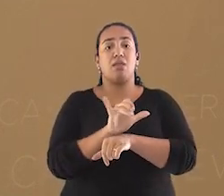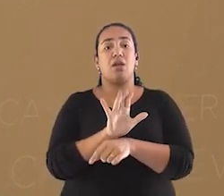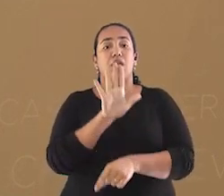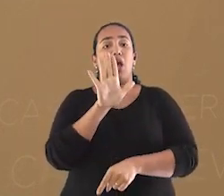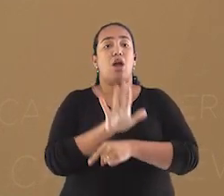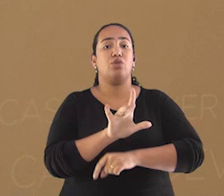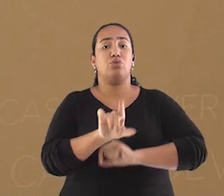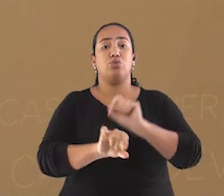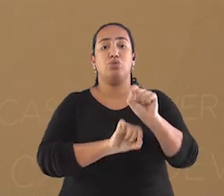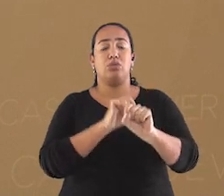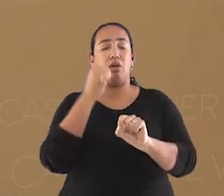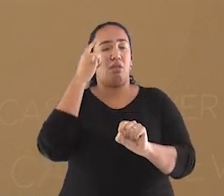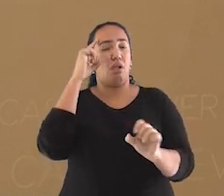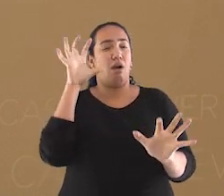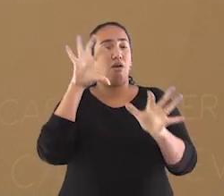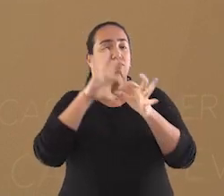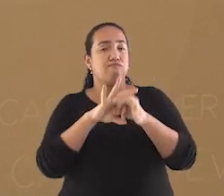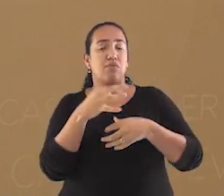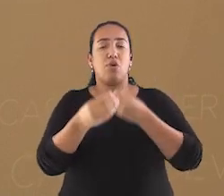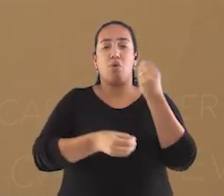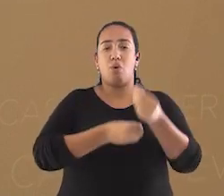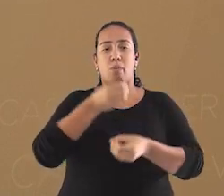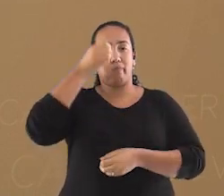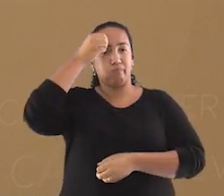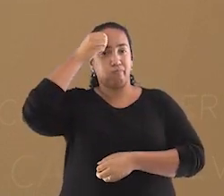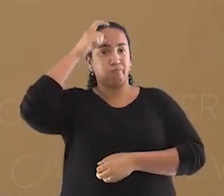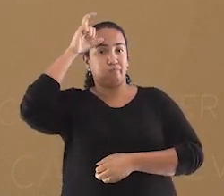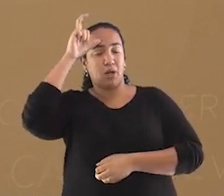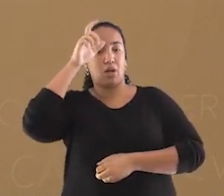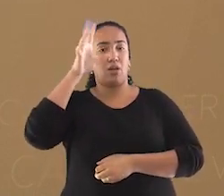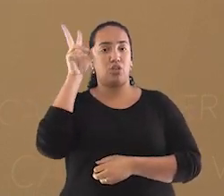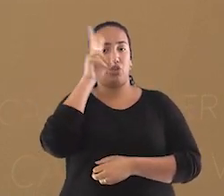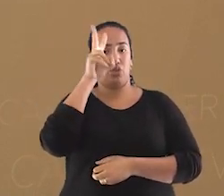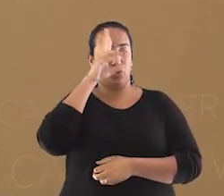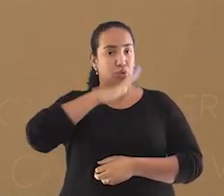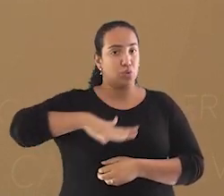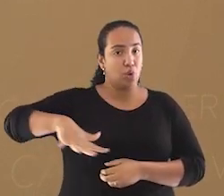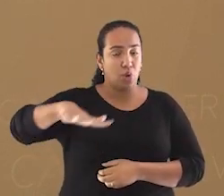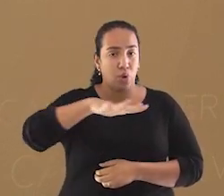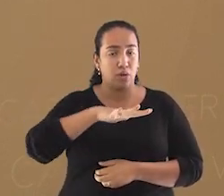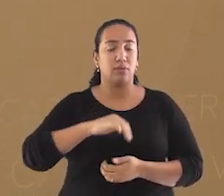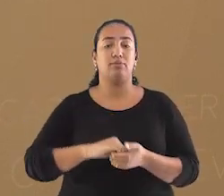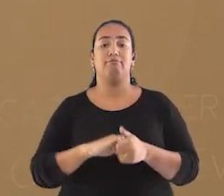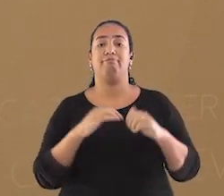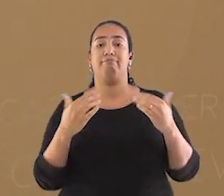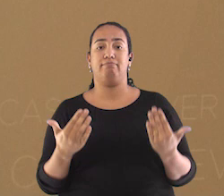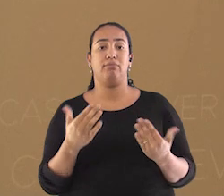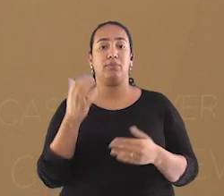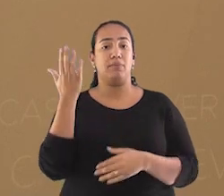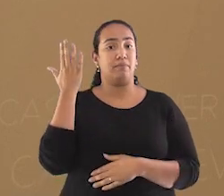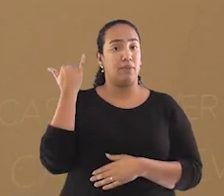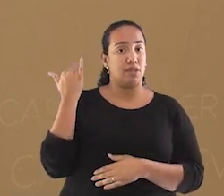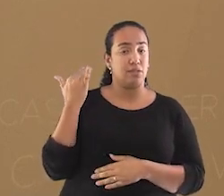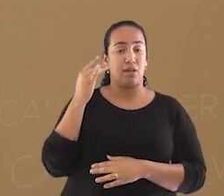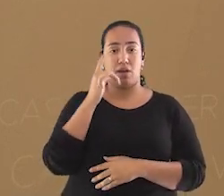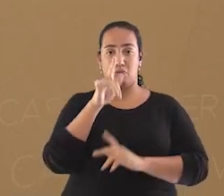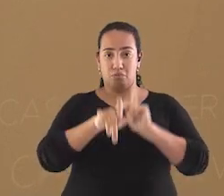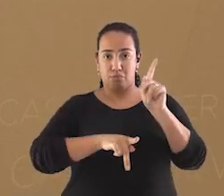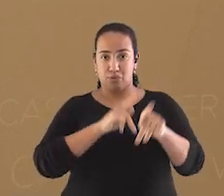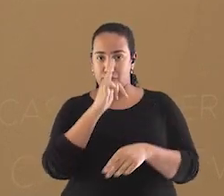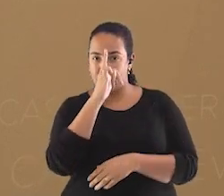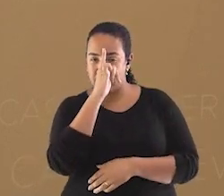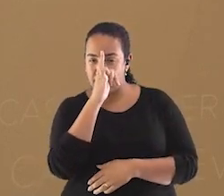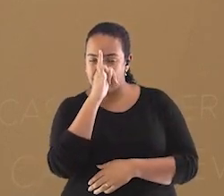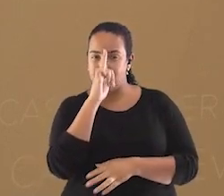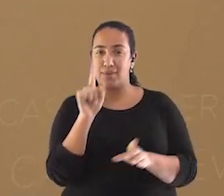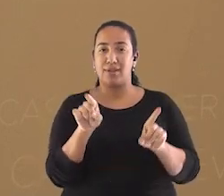a assimilação e a organização do conhecimento histórico. No caso de civilização da antiguidade, como os gregos,